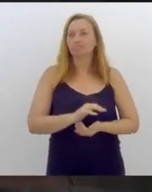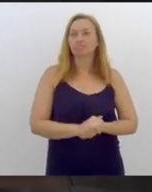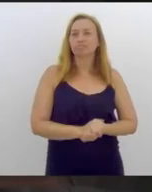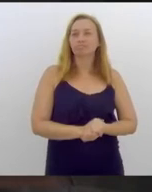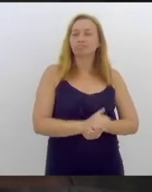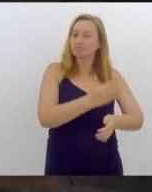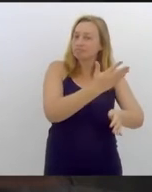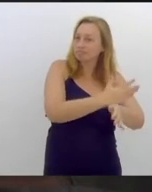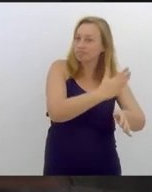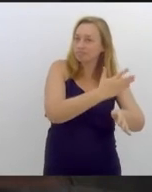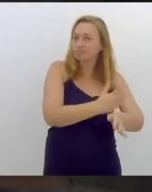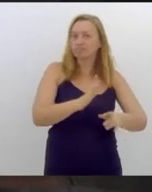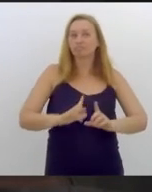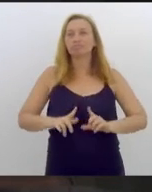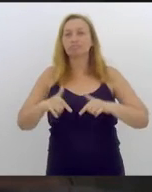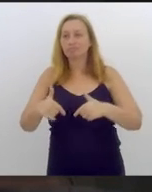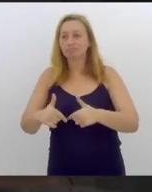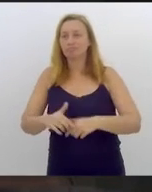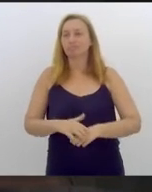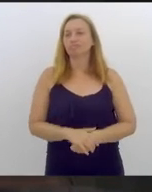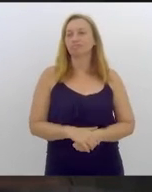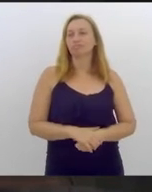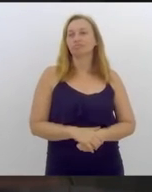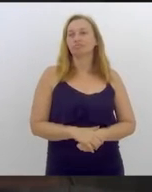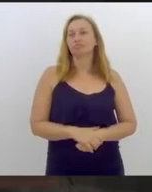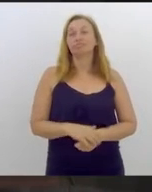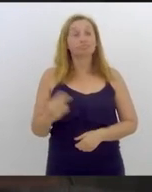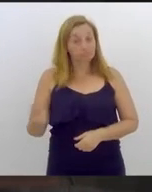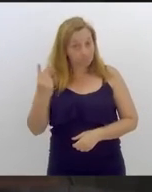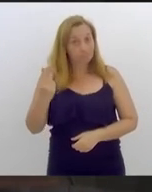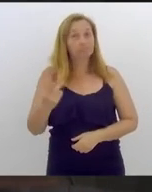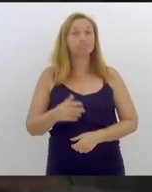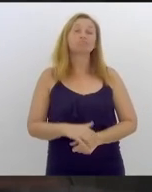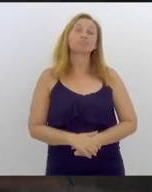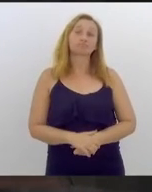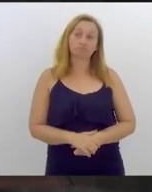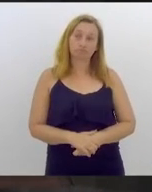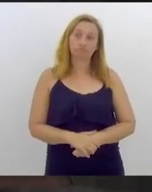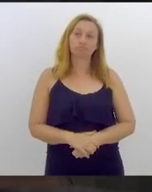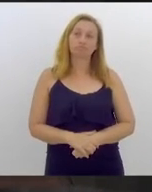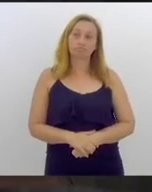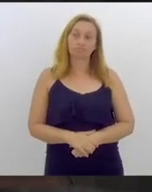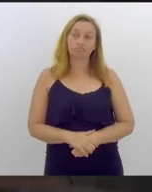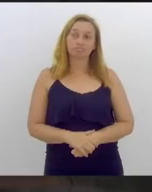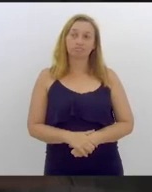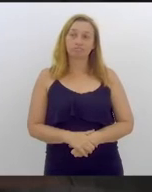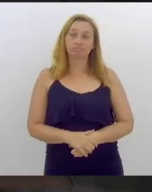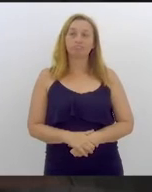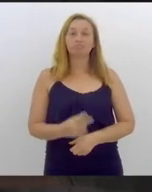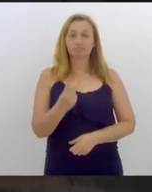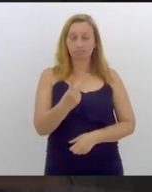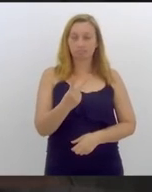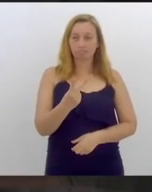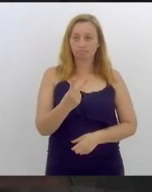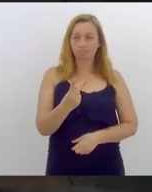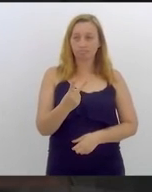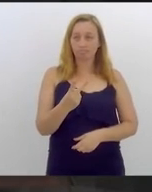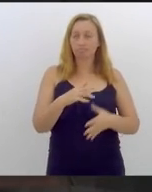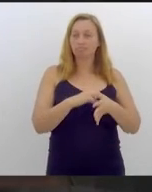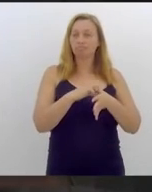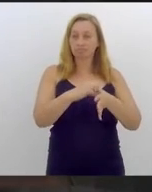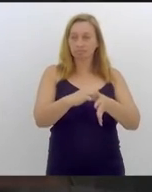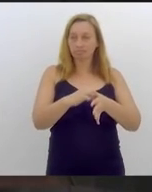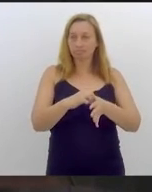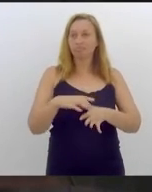práticas né atitudes valores né que essas duas lideranças e os e